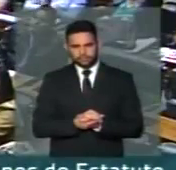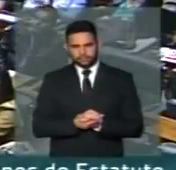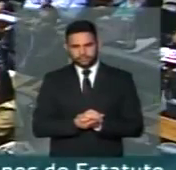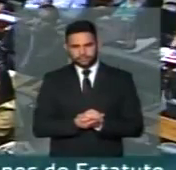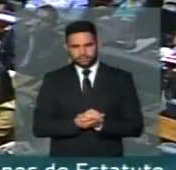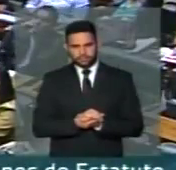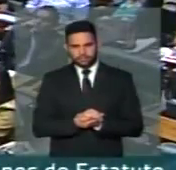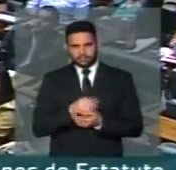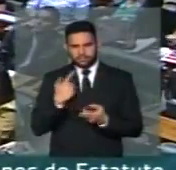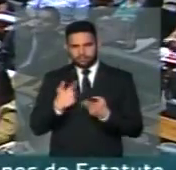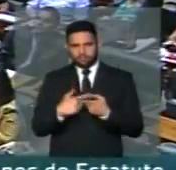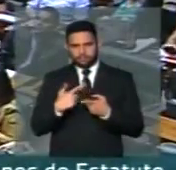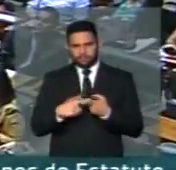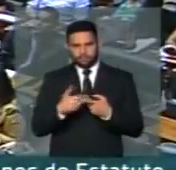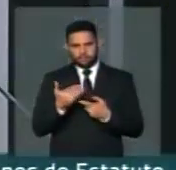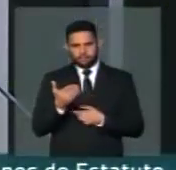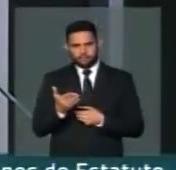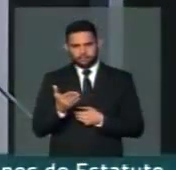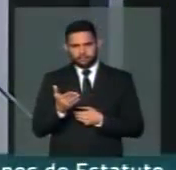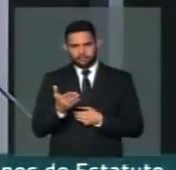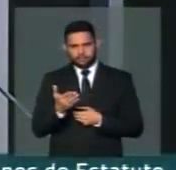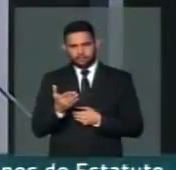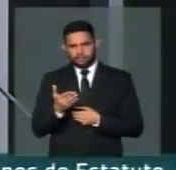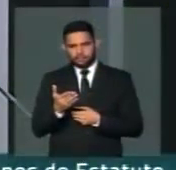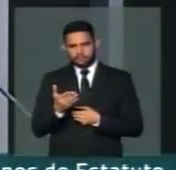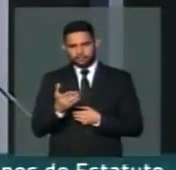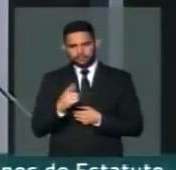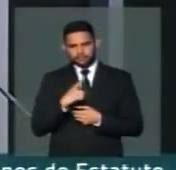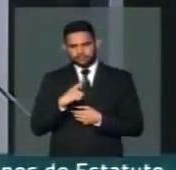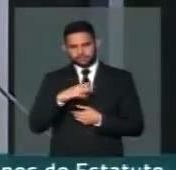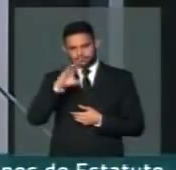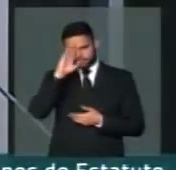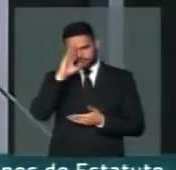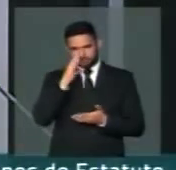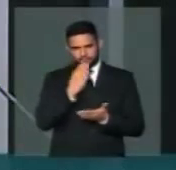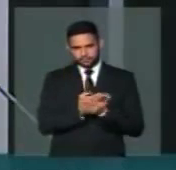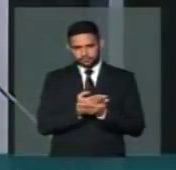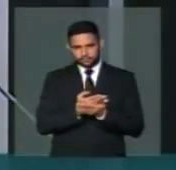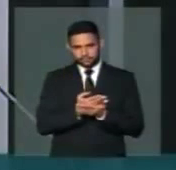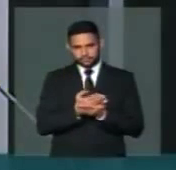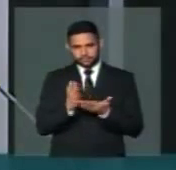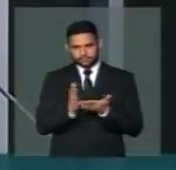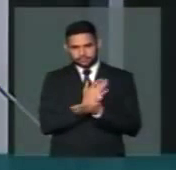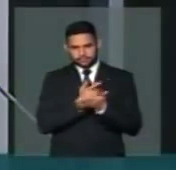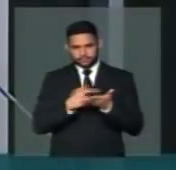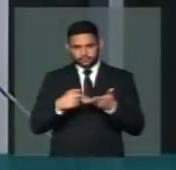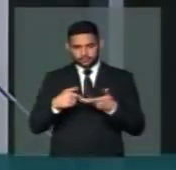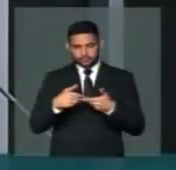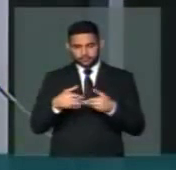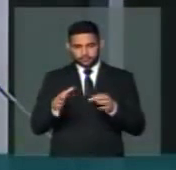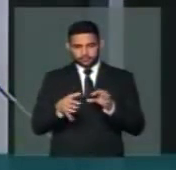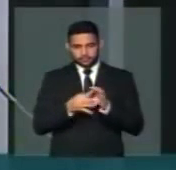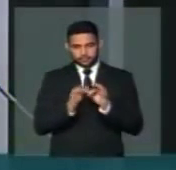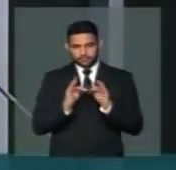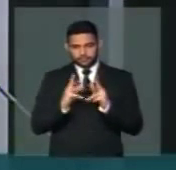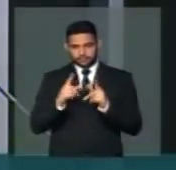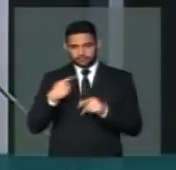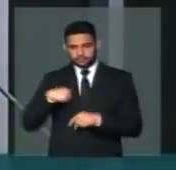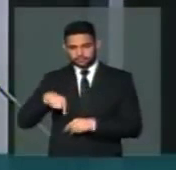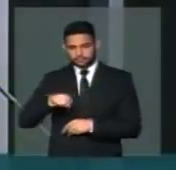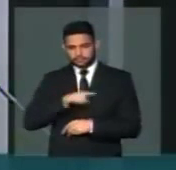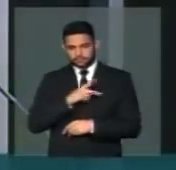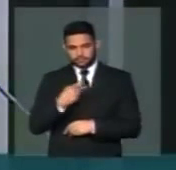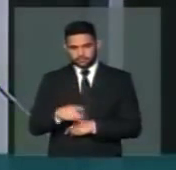E por que isso? Há, acreditem, pontos unânimes entre todos